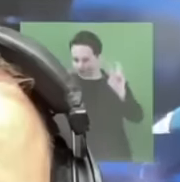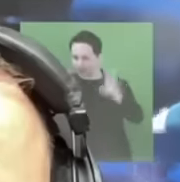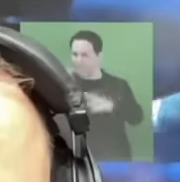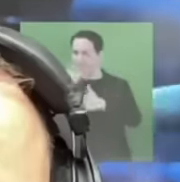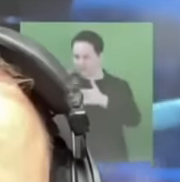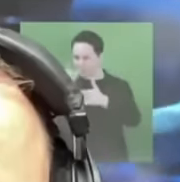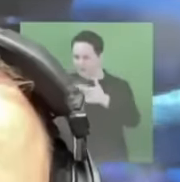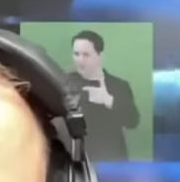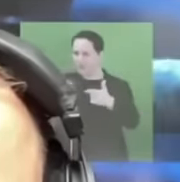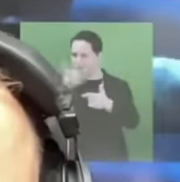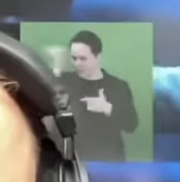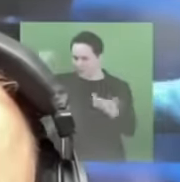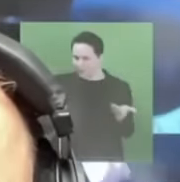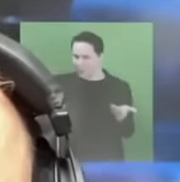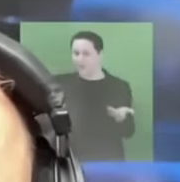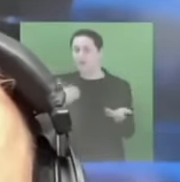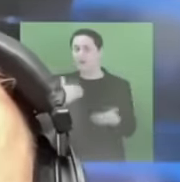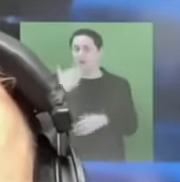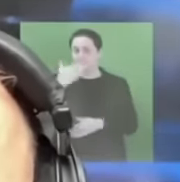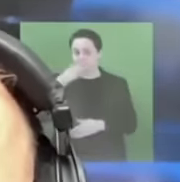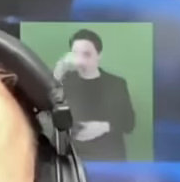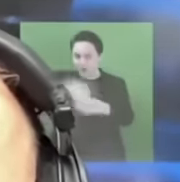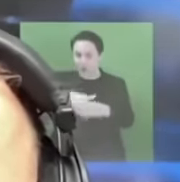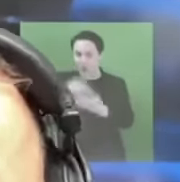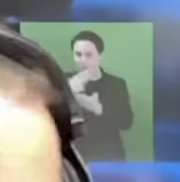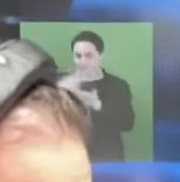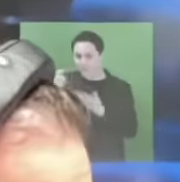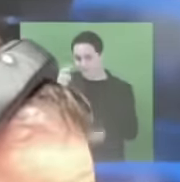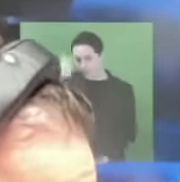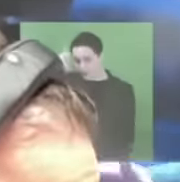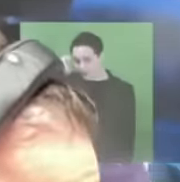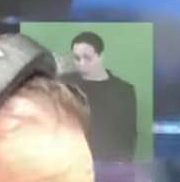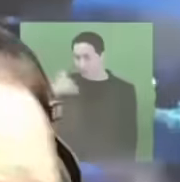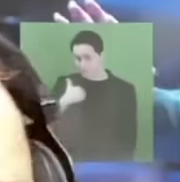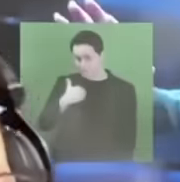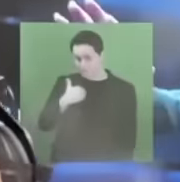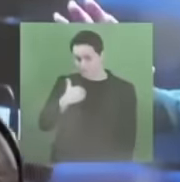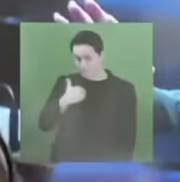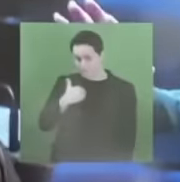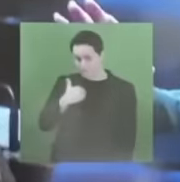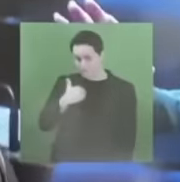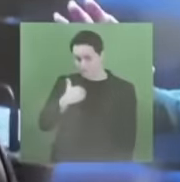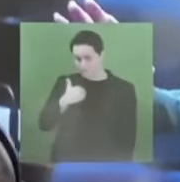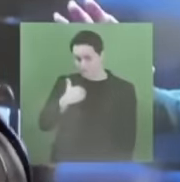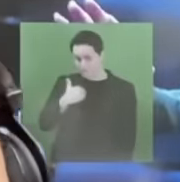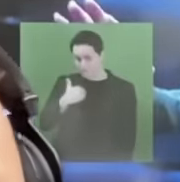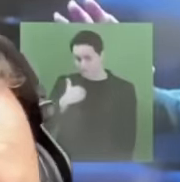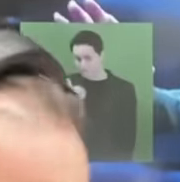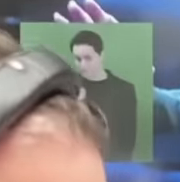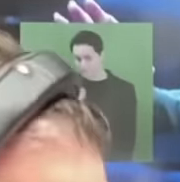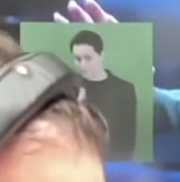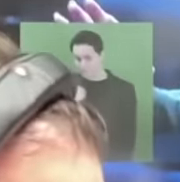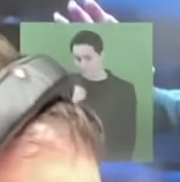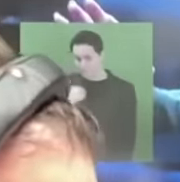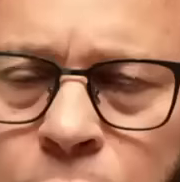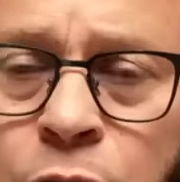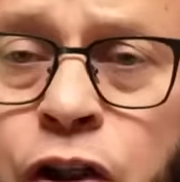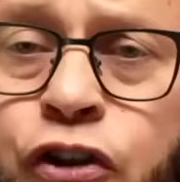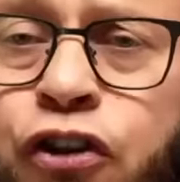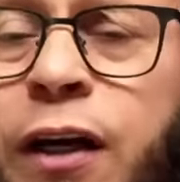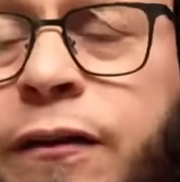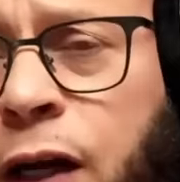E pedir, colocasse na votação impeachment de Alexandre de Moraes. Seria tudo um pedido de impeachment a Alexandre de Moraes. Aí o